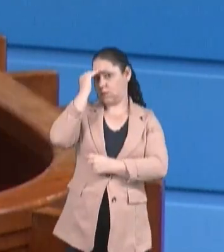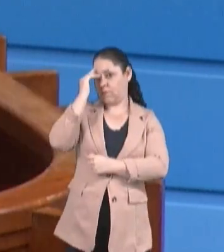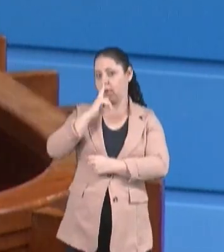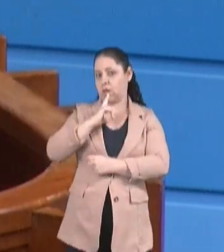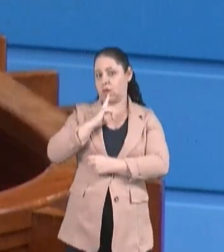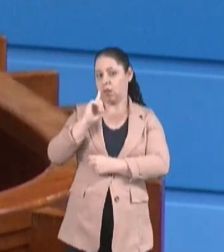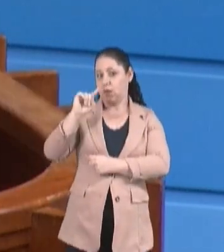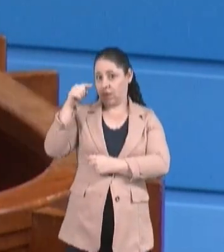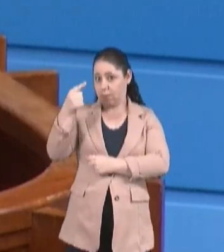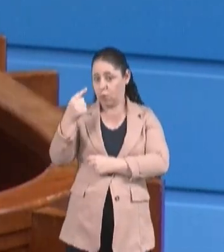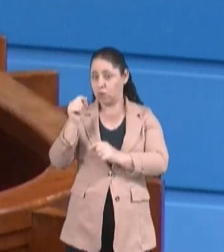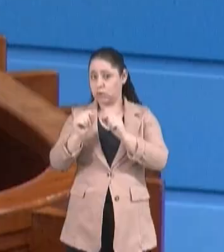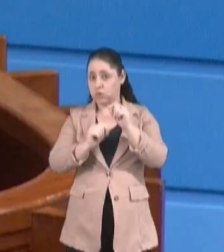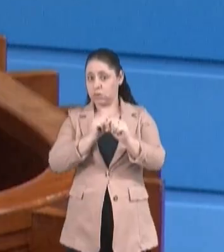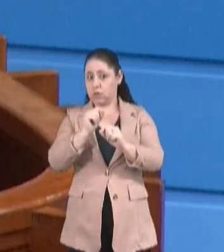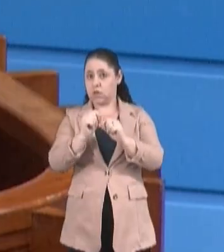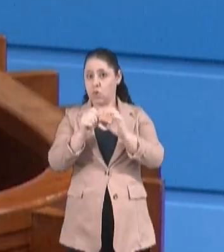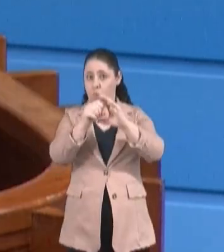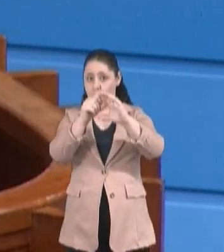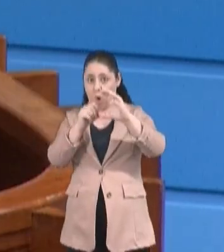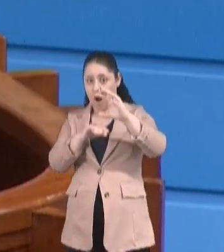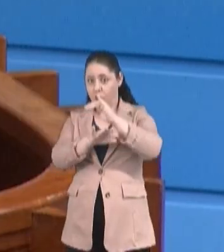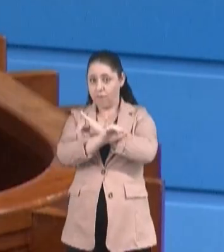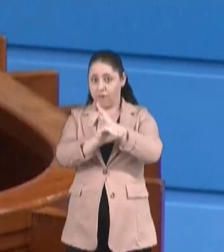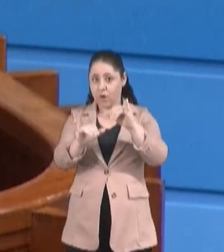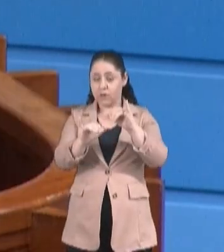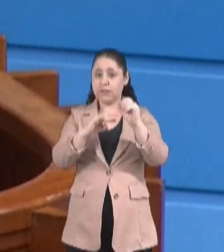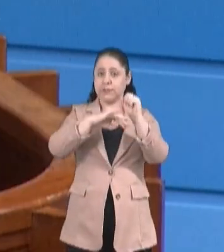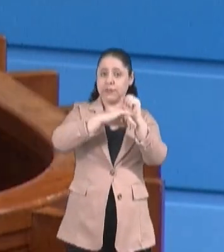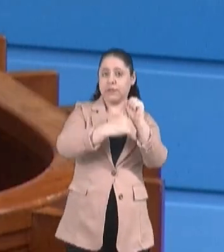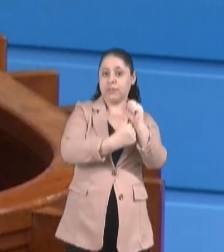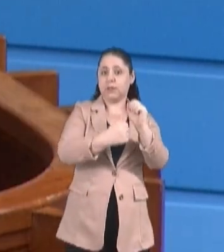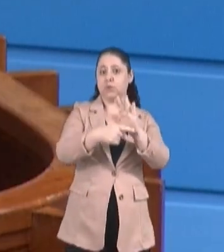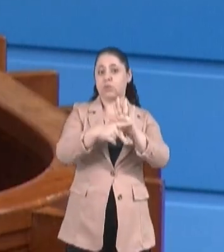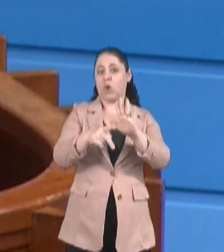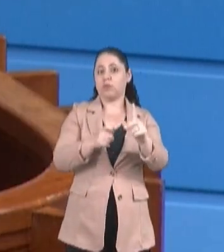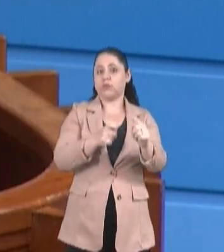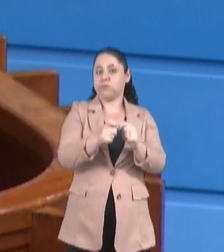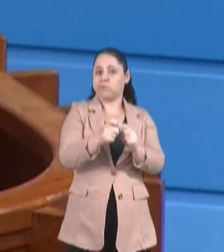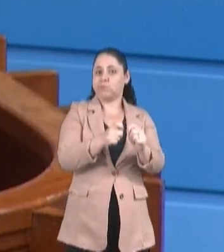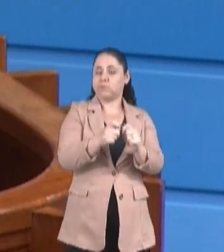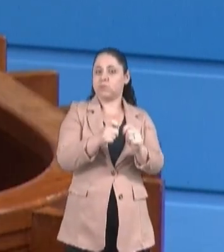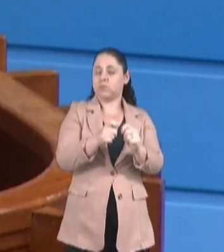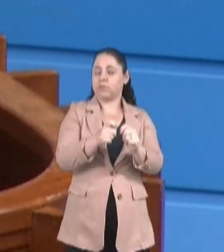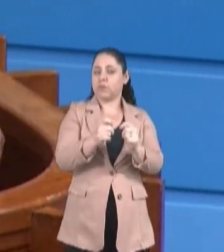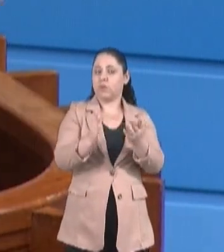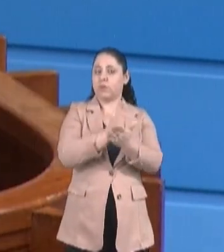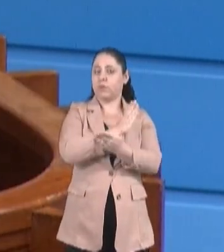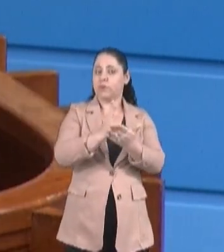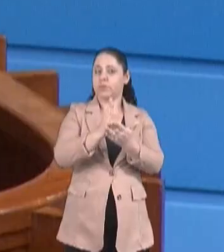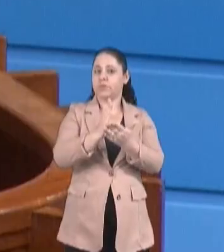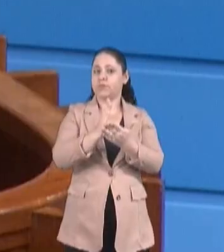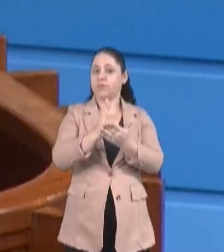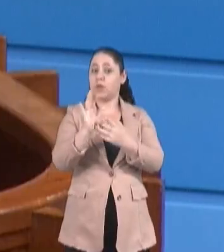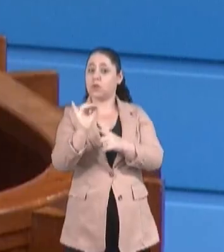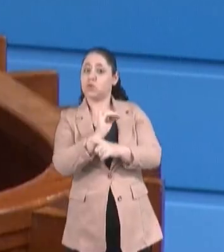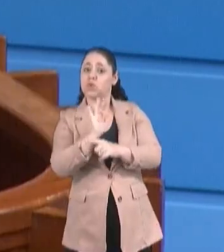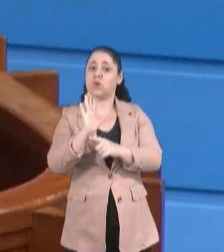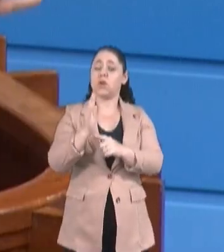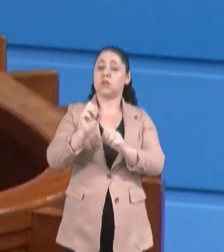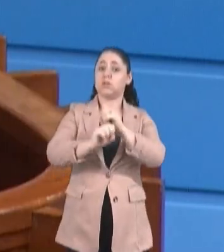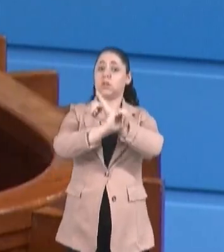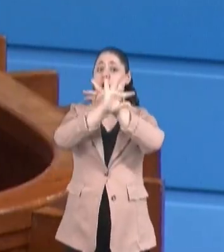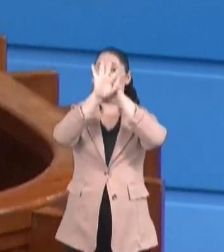que haverá o compartilhamento de informações sigilosas para inibir a prática de atos que nós sabemos que a